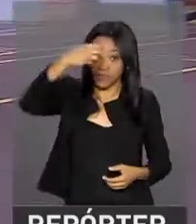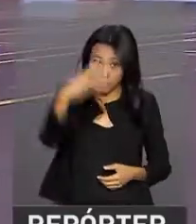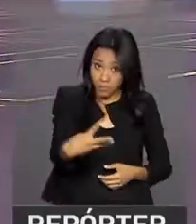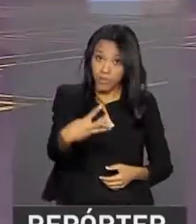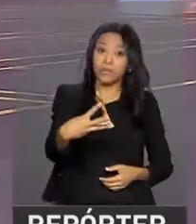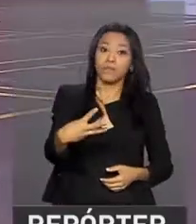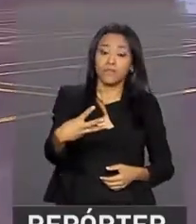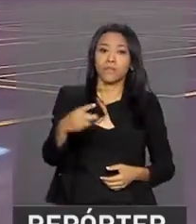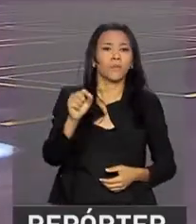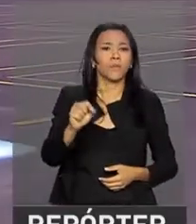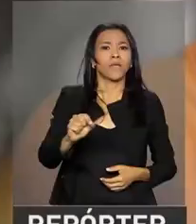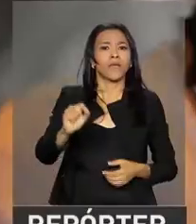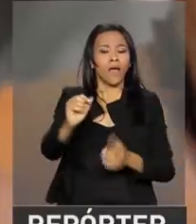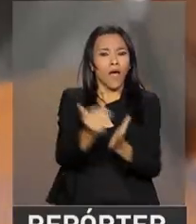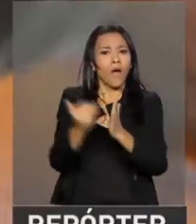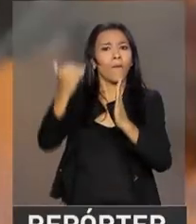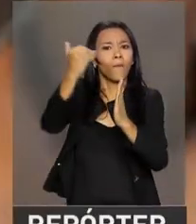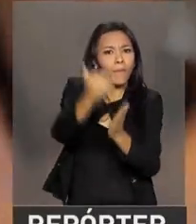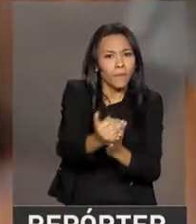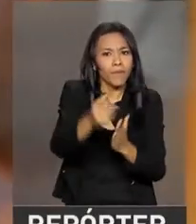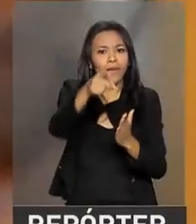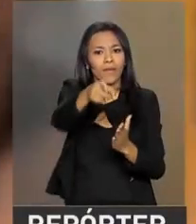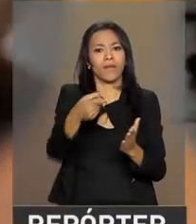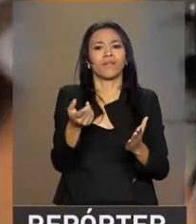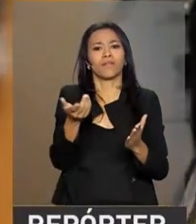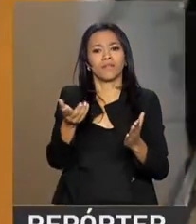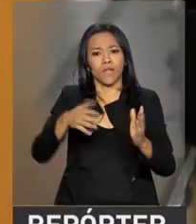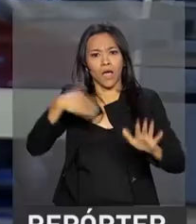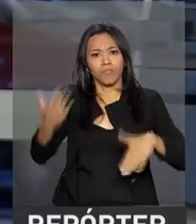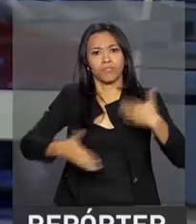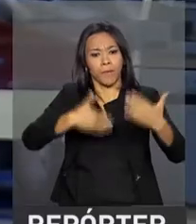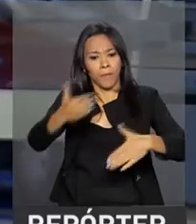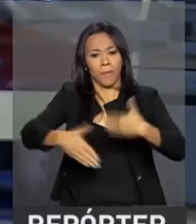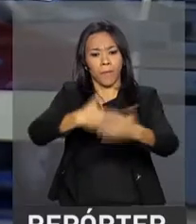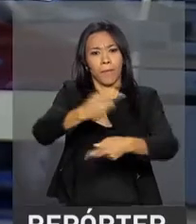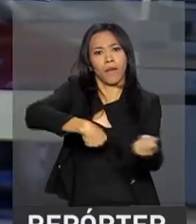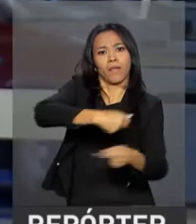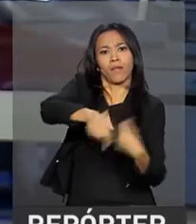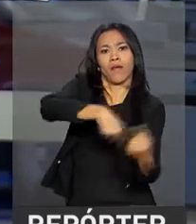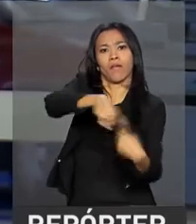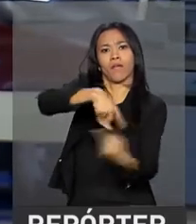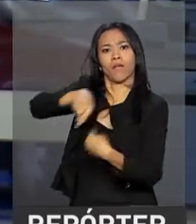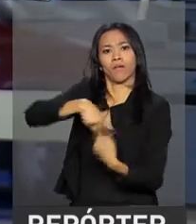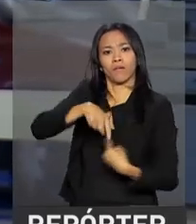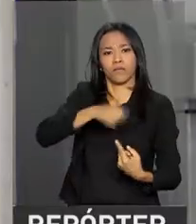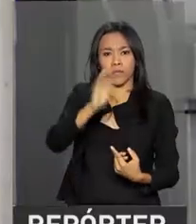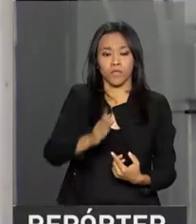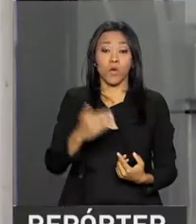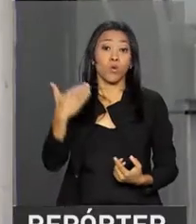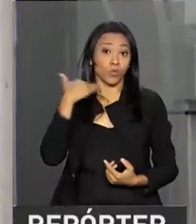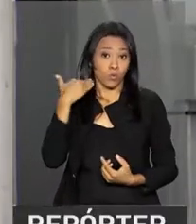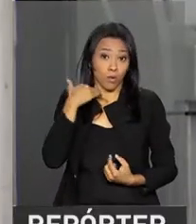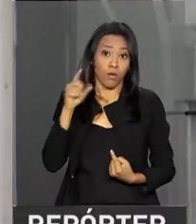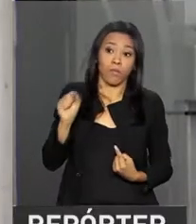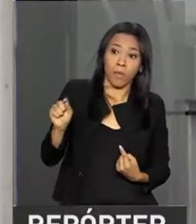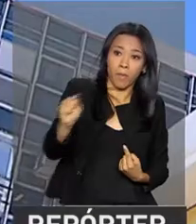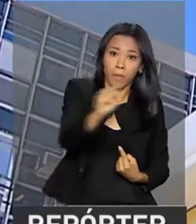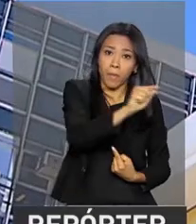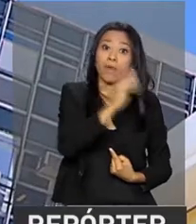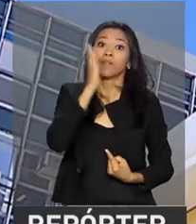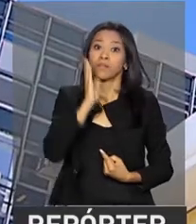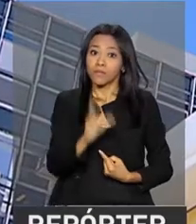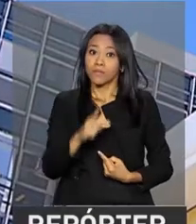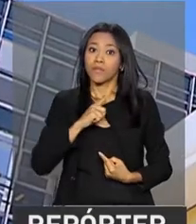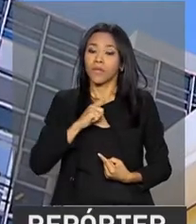de aumento da atividade econômica do país instituições financeiras já têm refletido a decisão